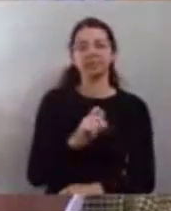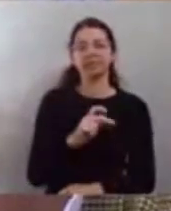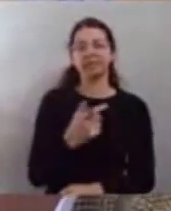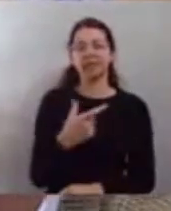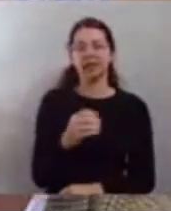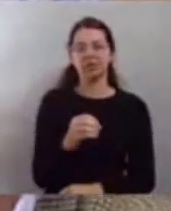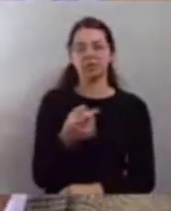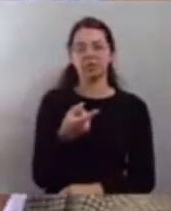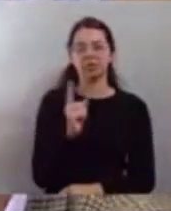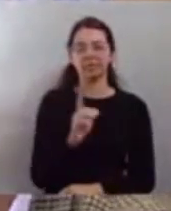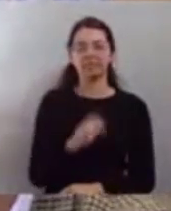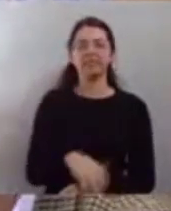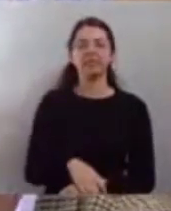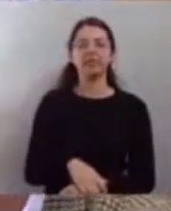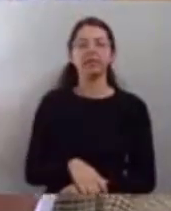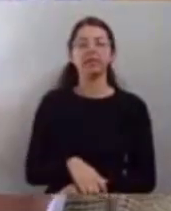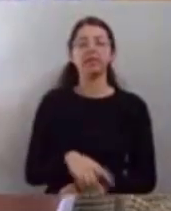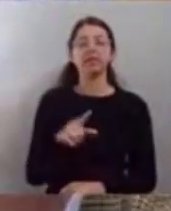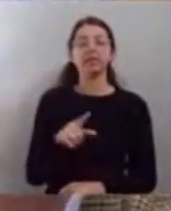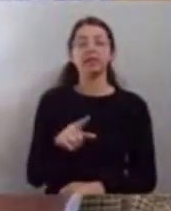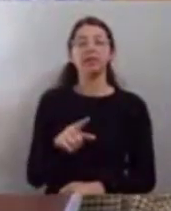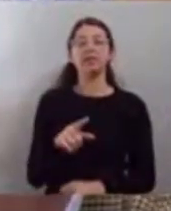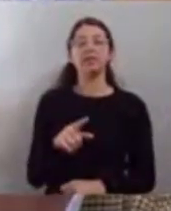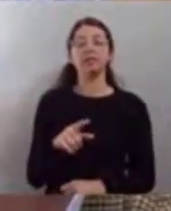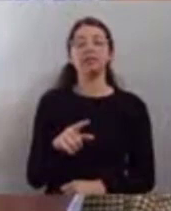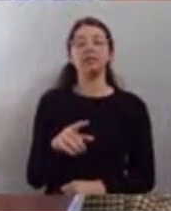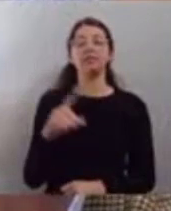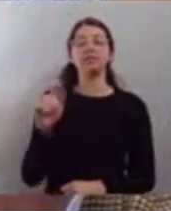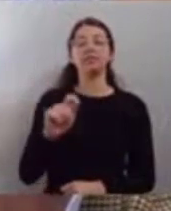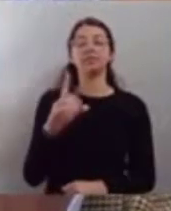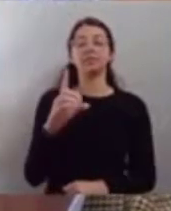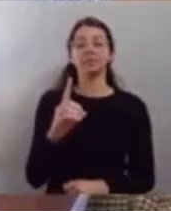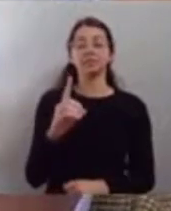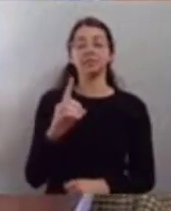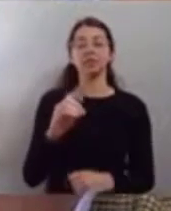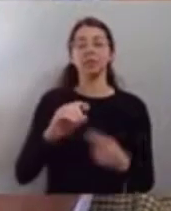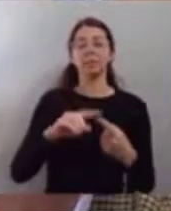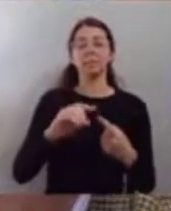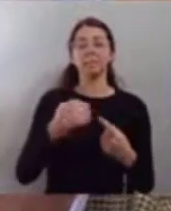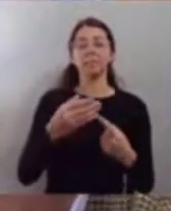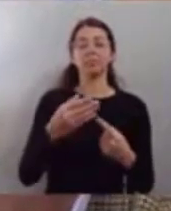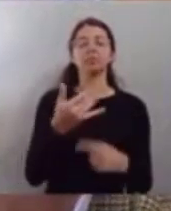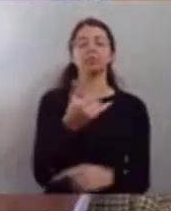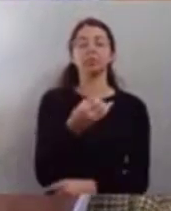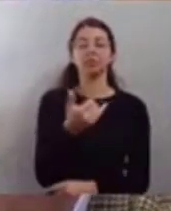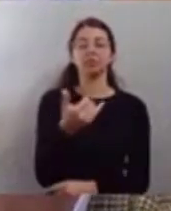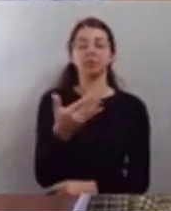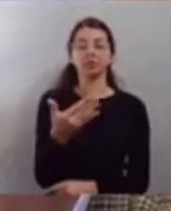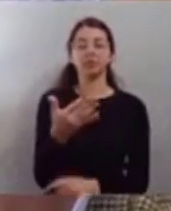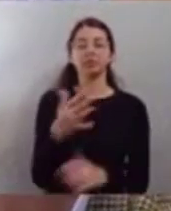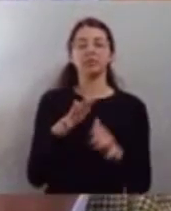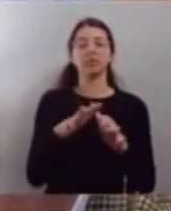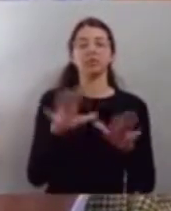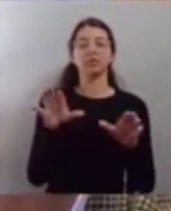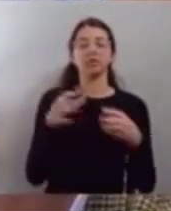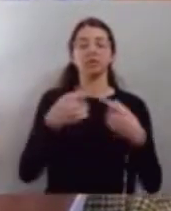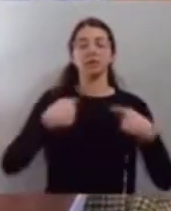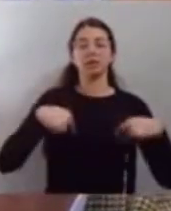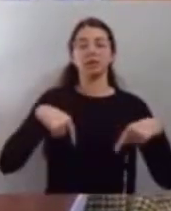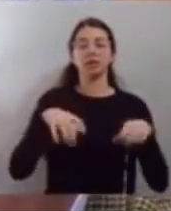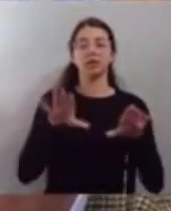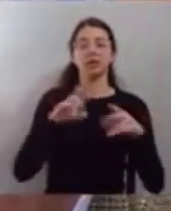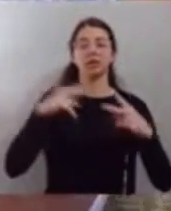ora no primeiro no primeiro semestre de 2021 na reunião da Câmara Municipal onde se analisou o relatório e contas 2019